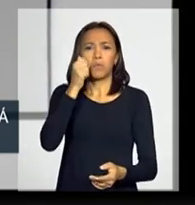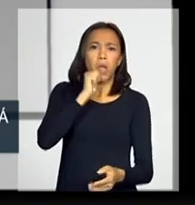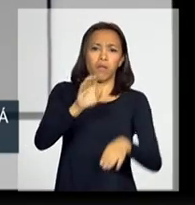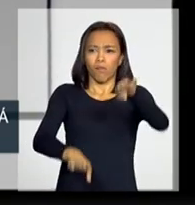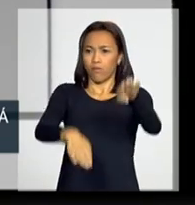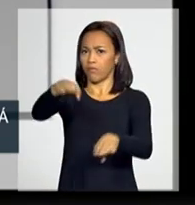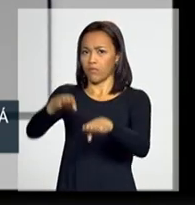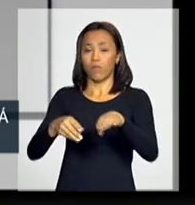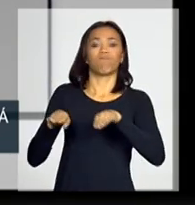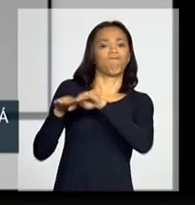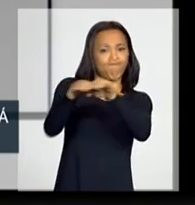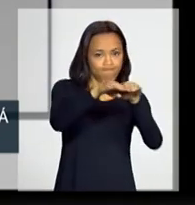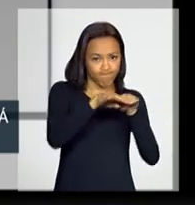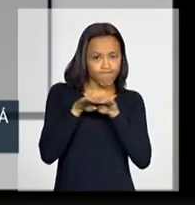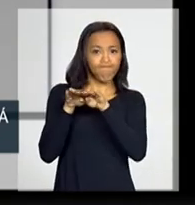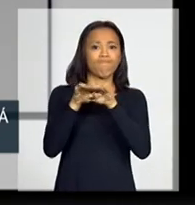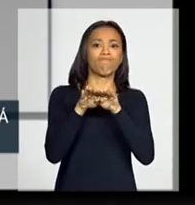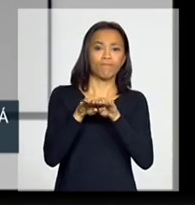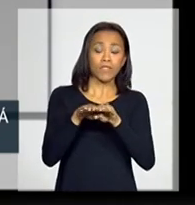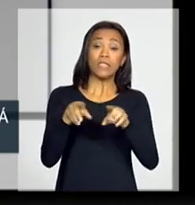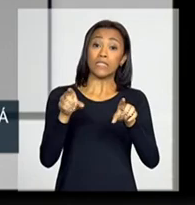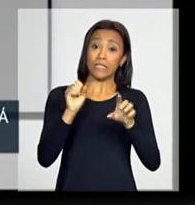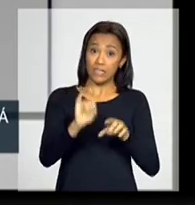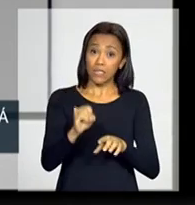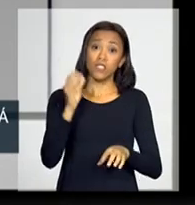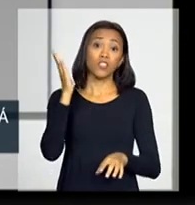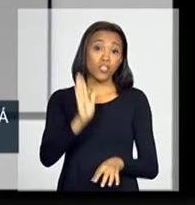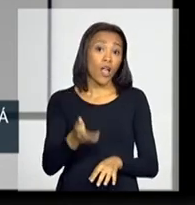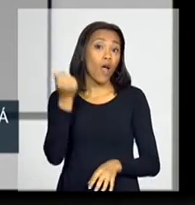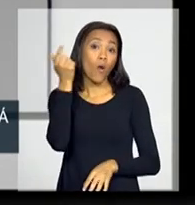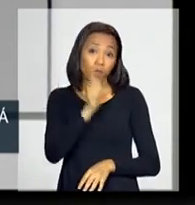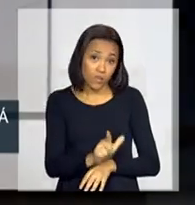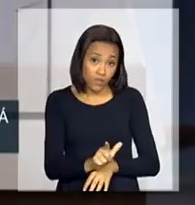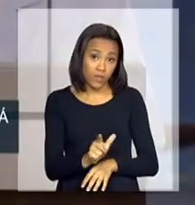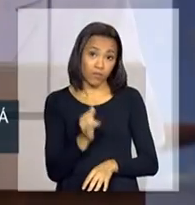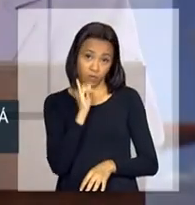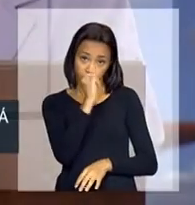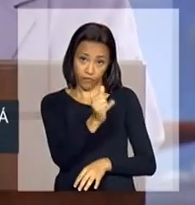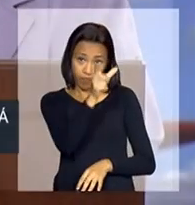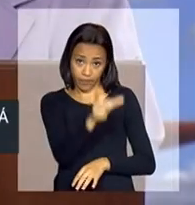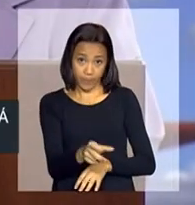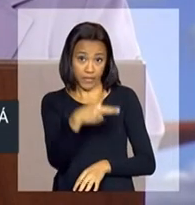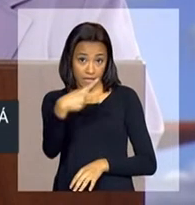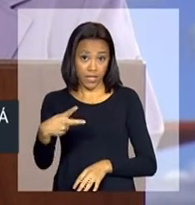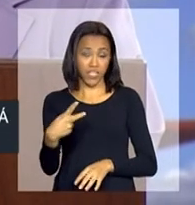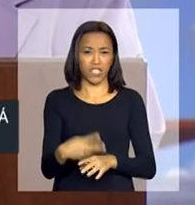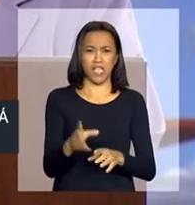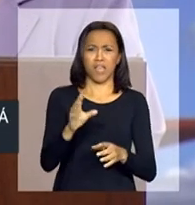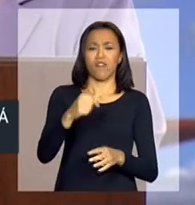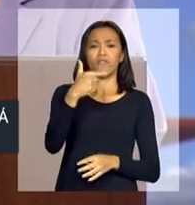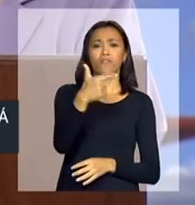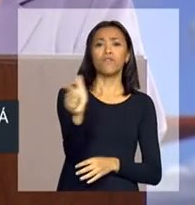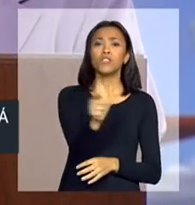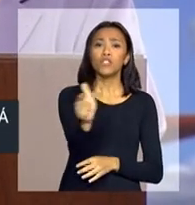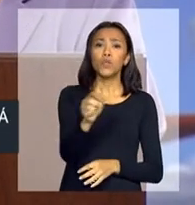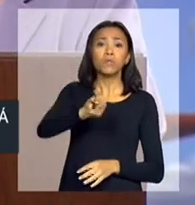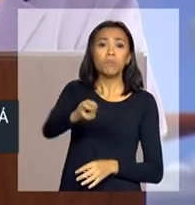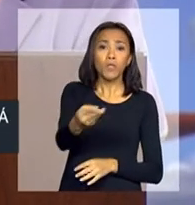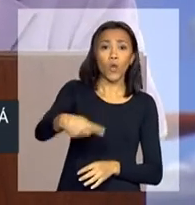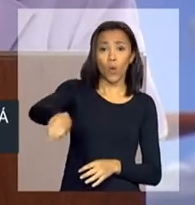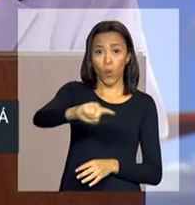Cruel assim se Já conseguimos sem hora presidência resgatar 22 milhões de pessoas